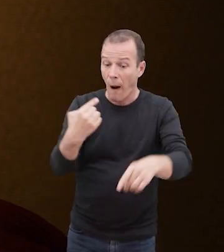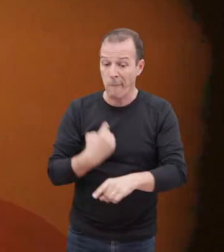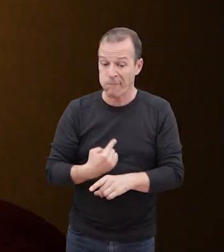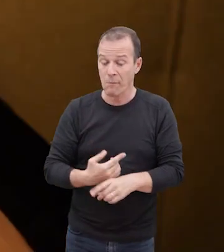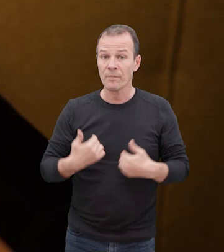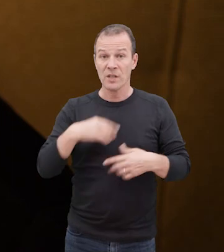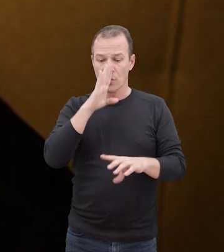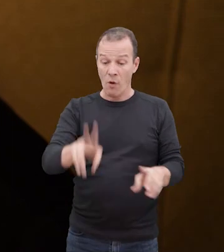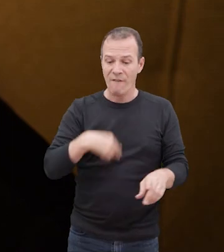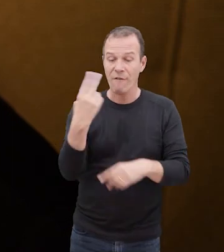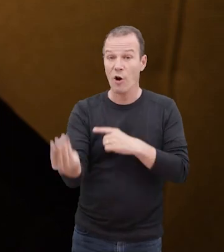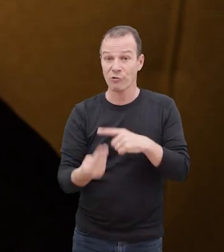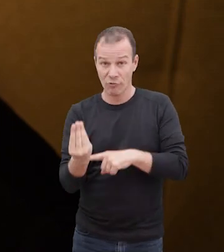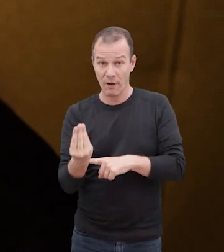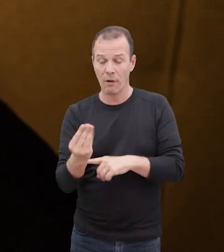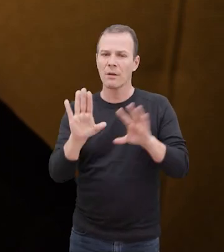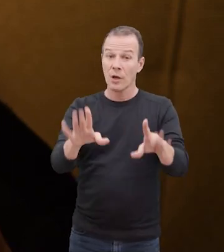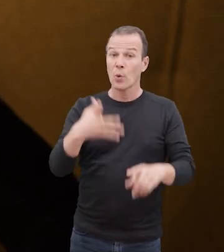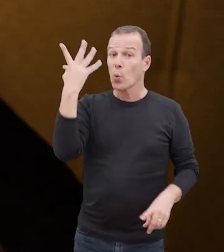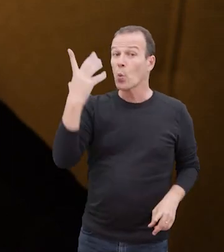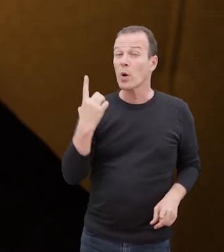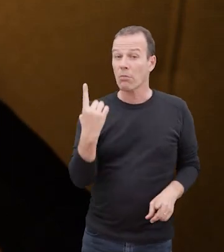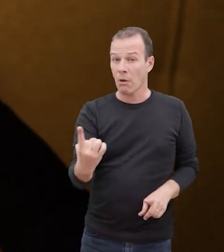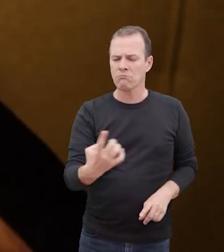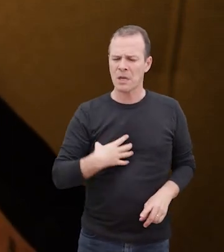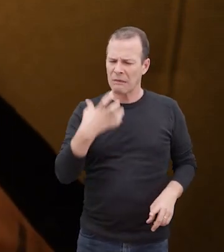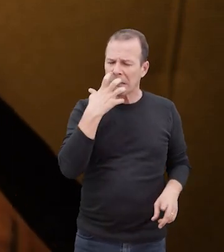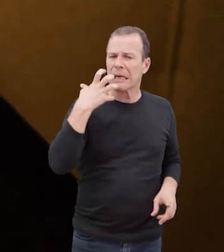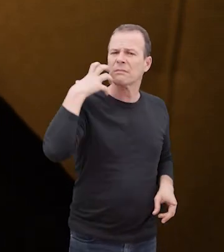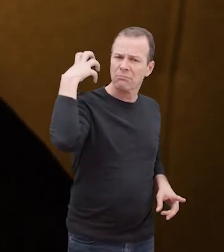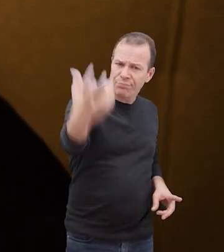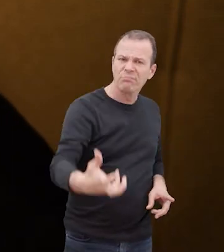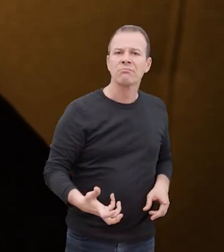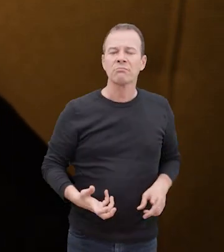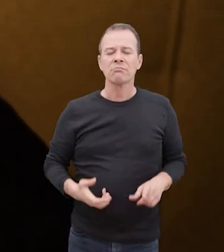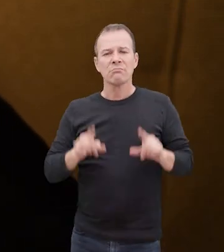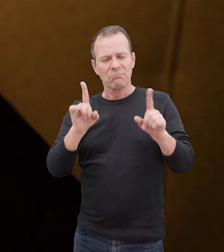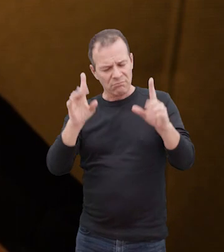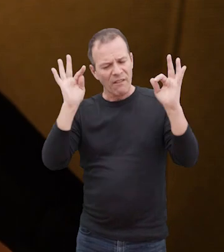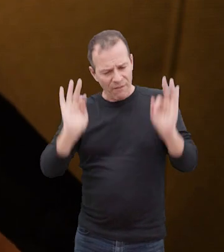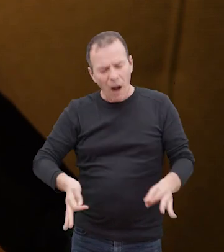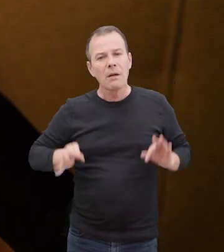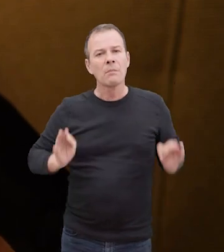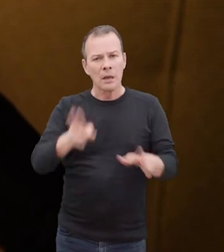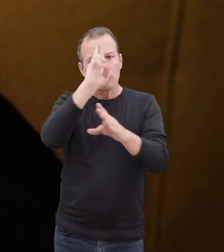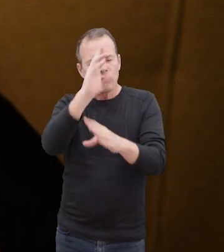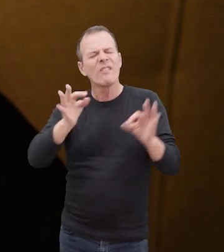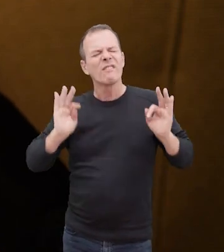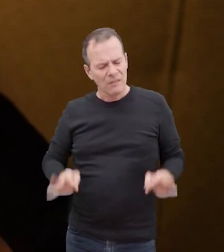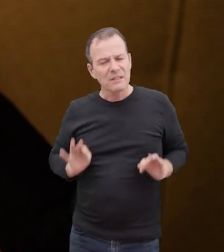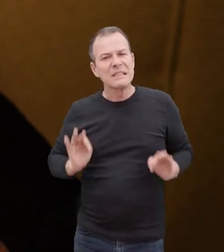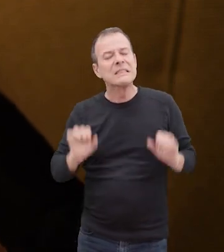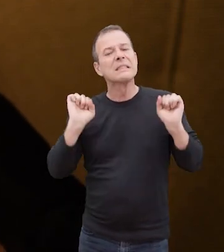dele. Se eu fosse a voz da juventude, por um dia gritava a plenos pulmões que vale a pena o